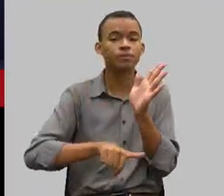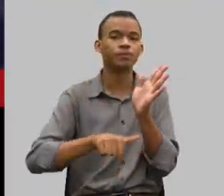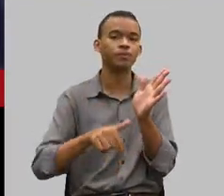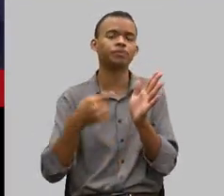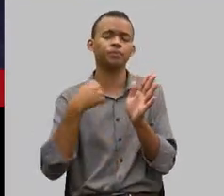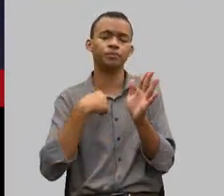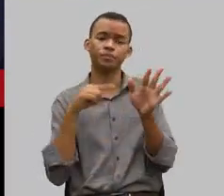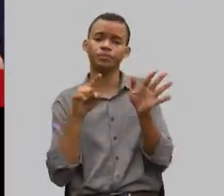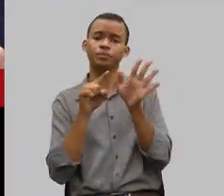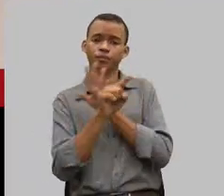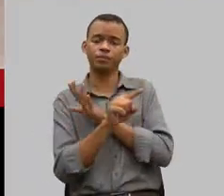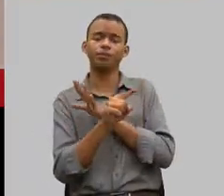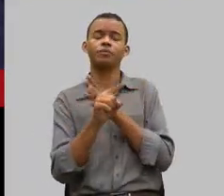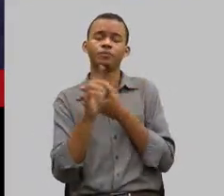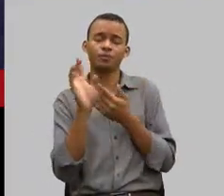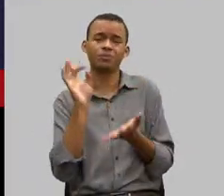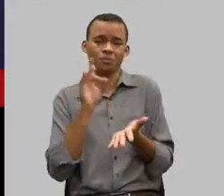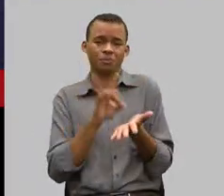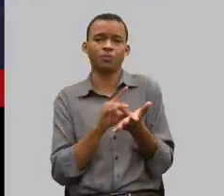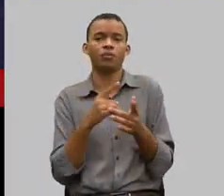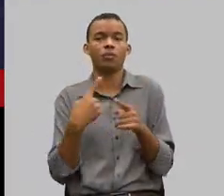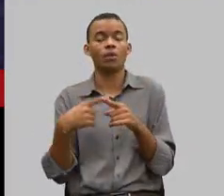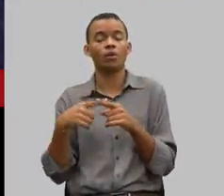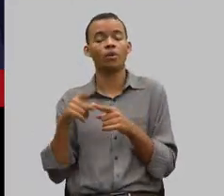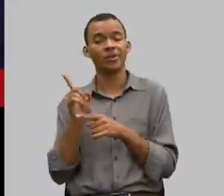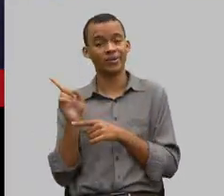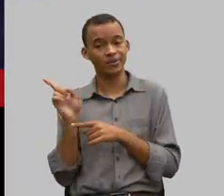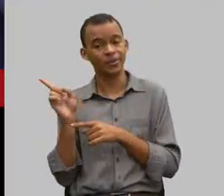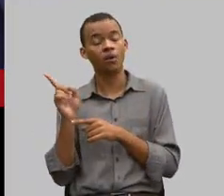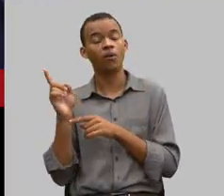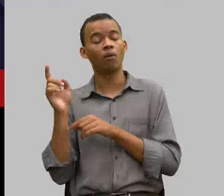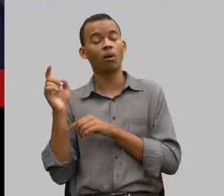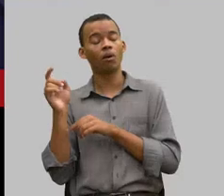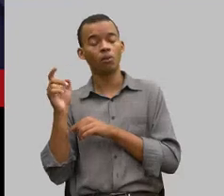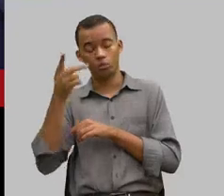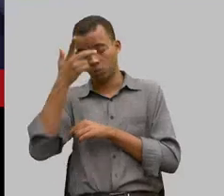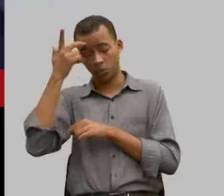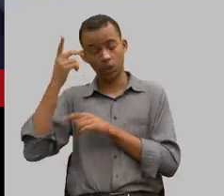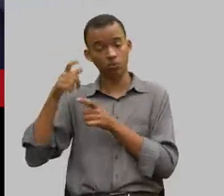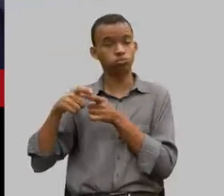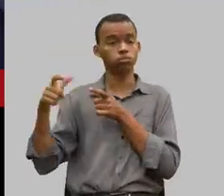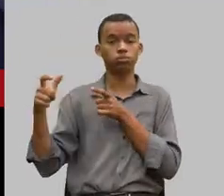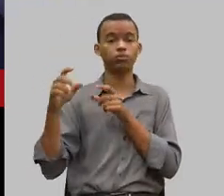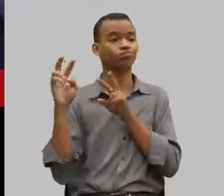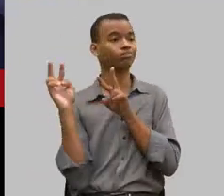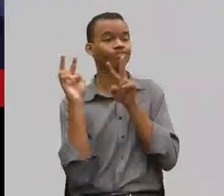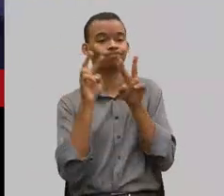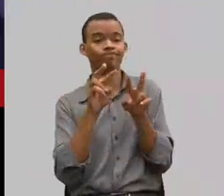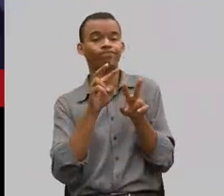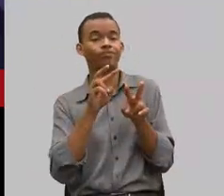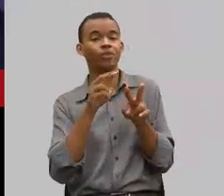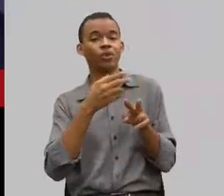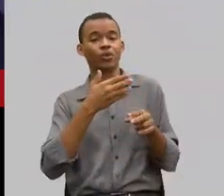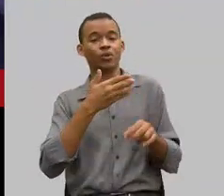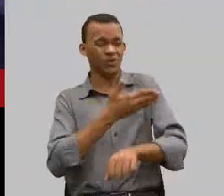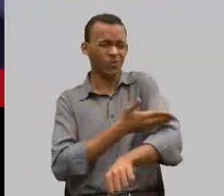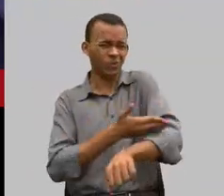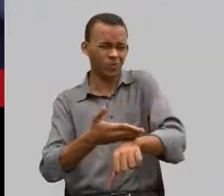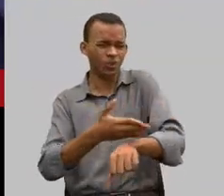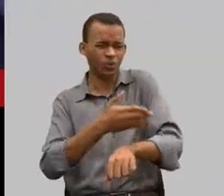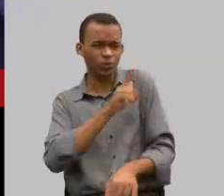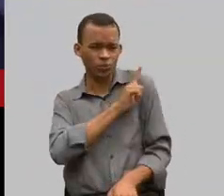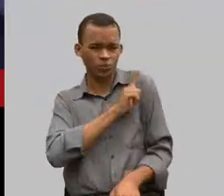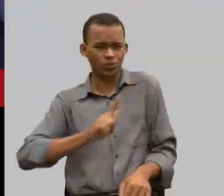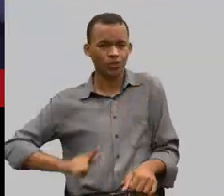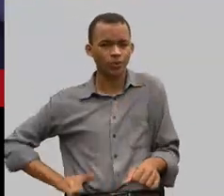legitimidade de quem observou as outras eh o comportamento do governador em outros projetos de lei